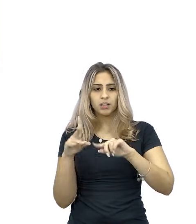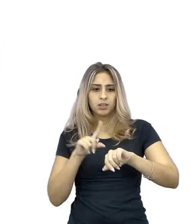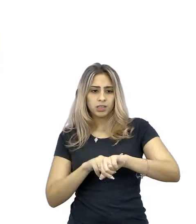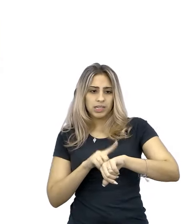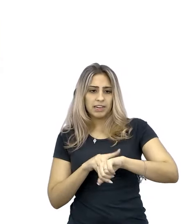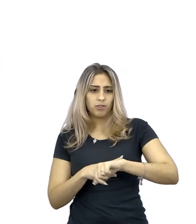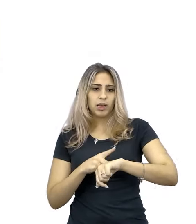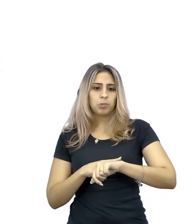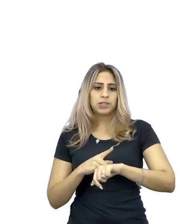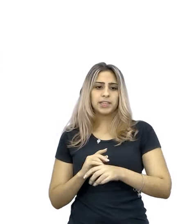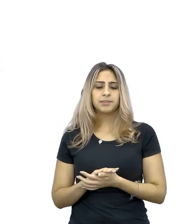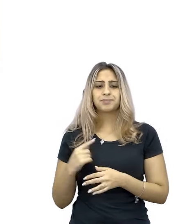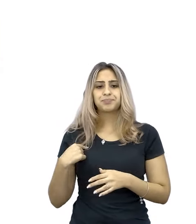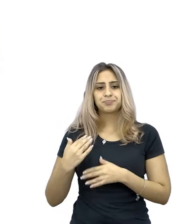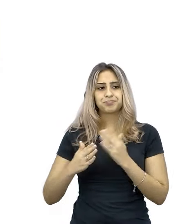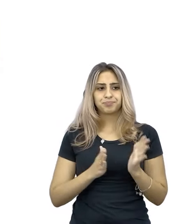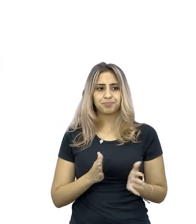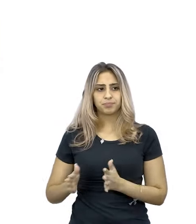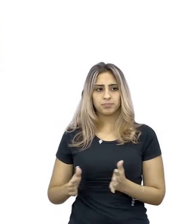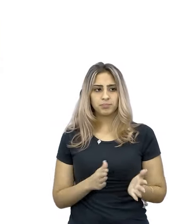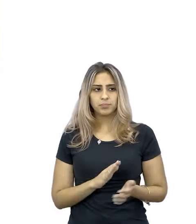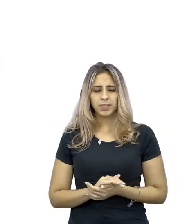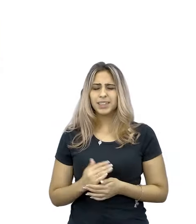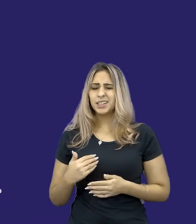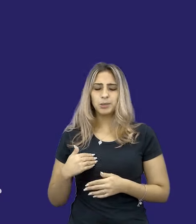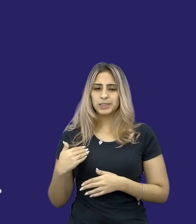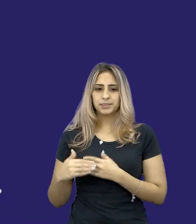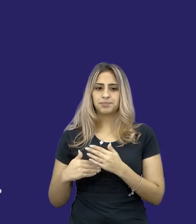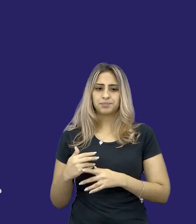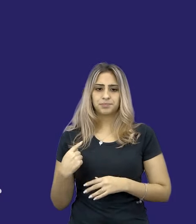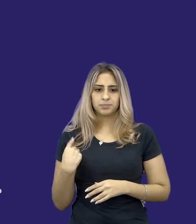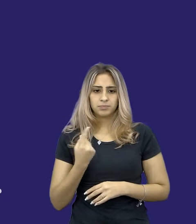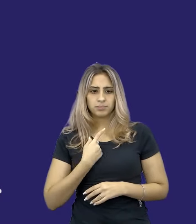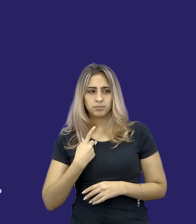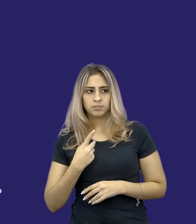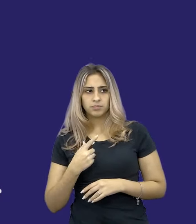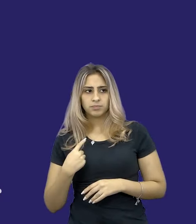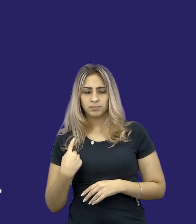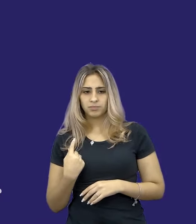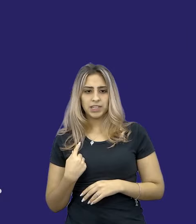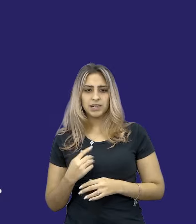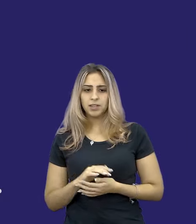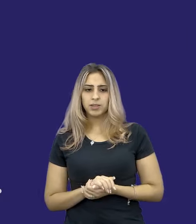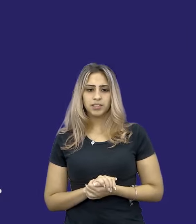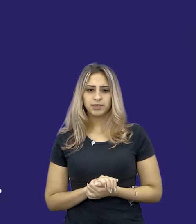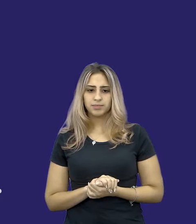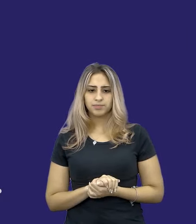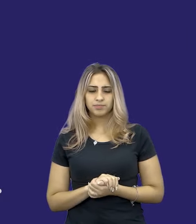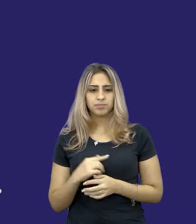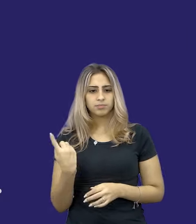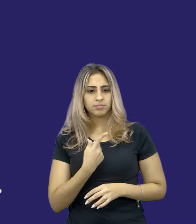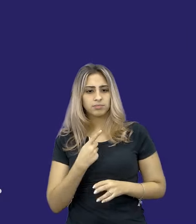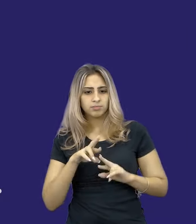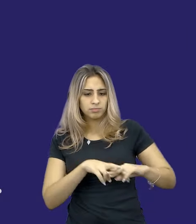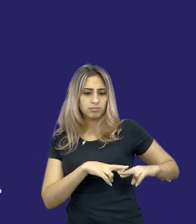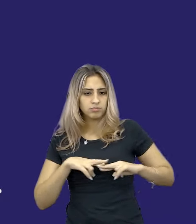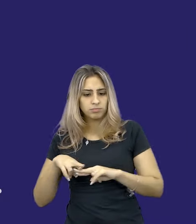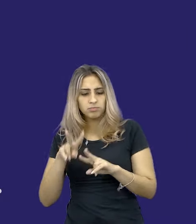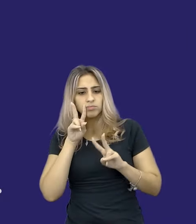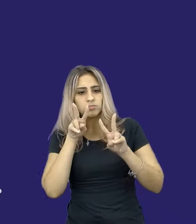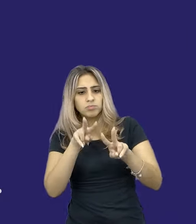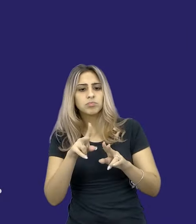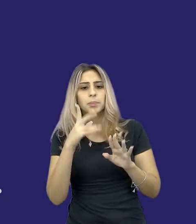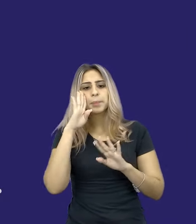vamos fazer a sugestão para o trabalho em ATPC. Bom, então nesse primeiro momento, na hora de nós revisitarmos